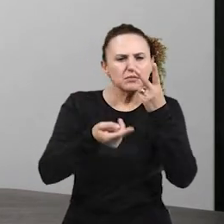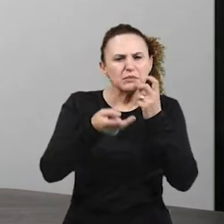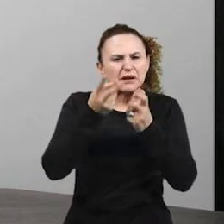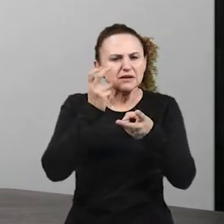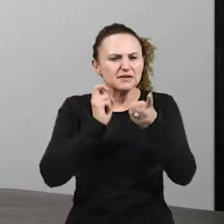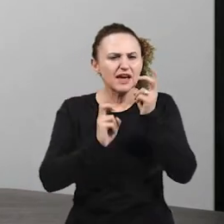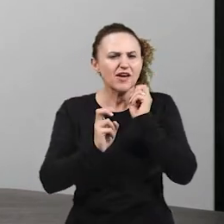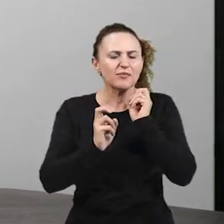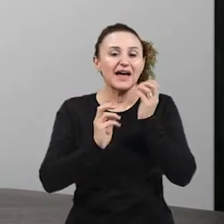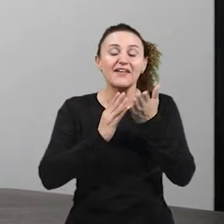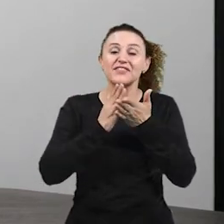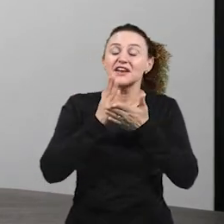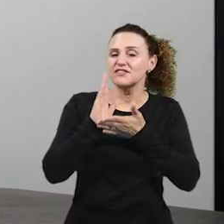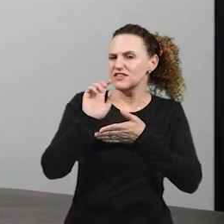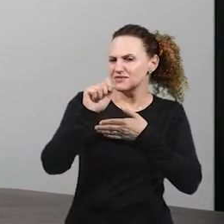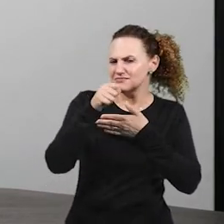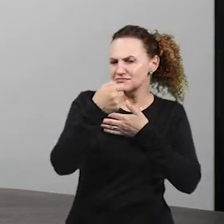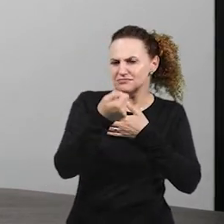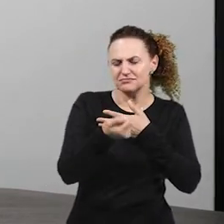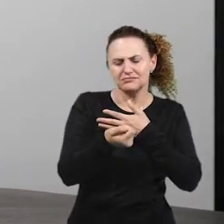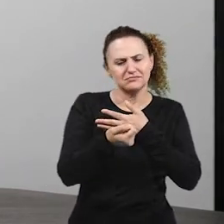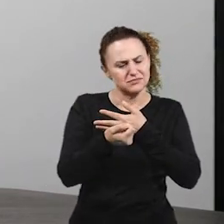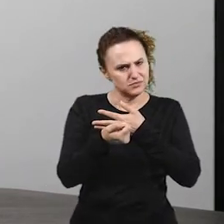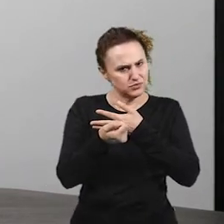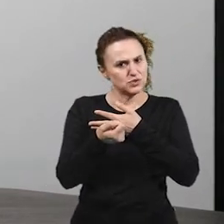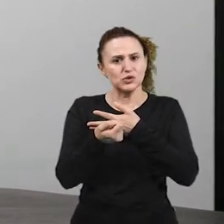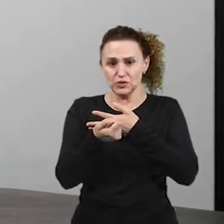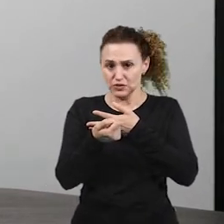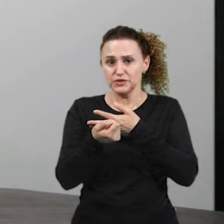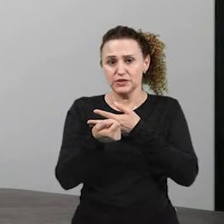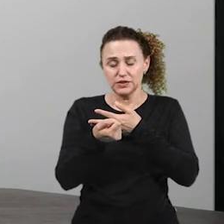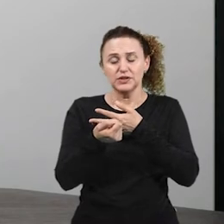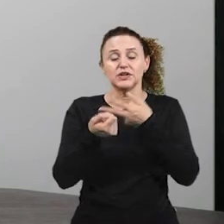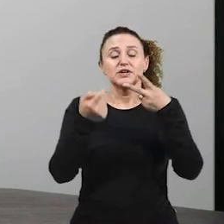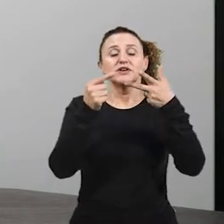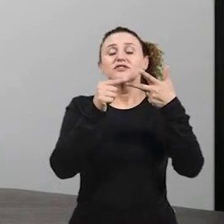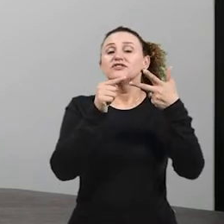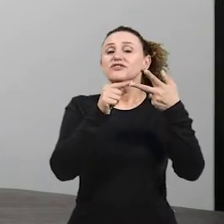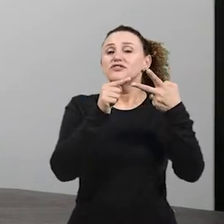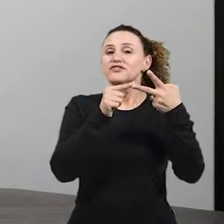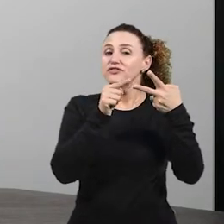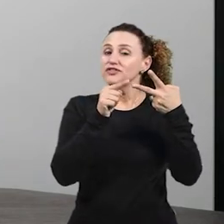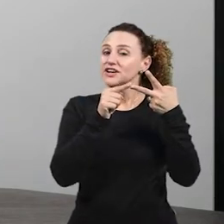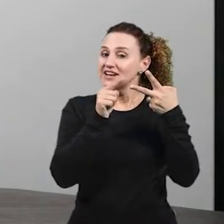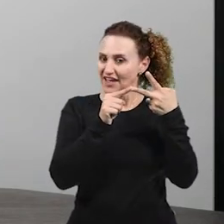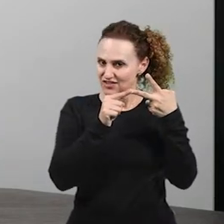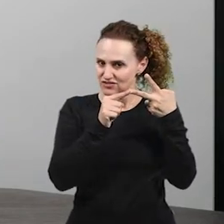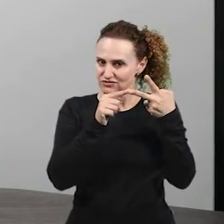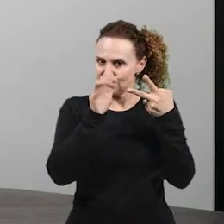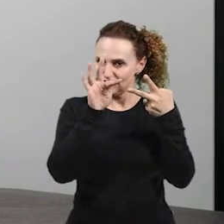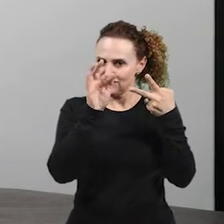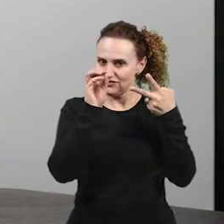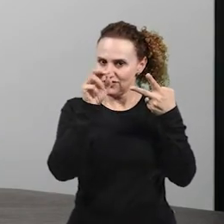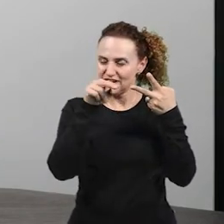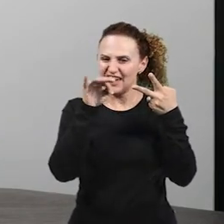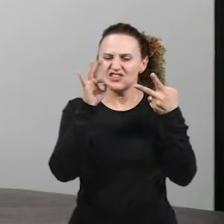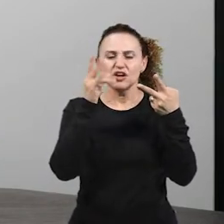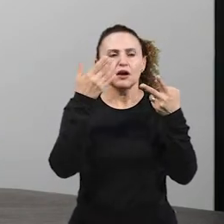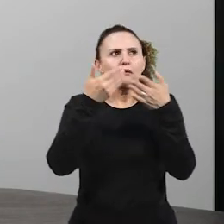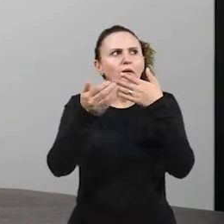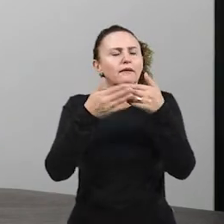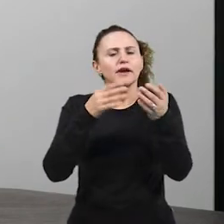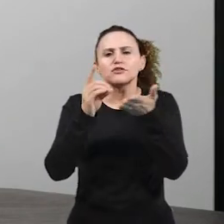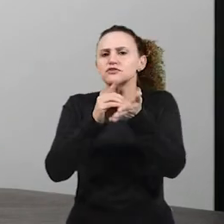saber a pronúncia então se você tiver conhecimento desses símbolos fonéticos Quando você pegar qualquer dicionário